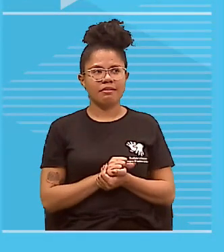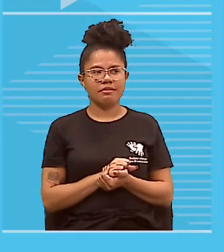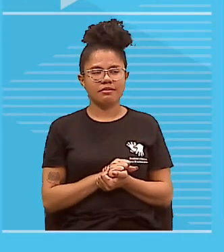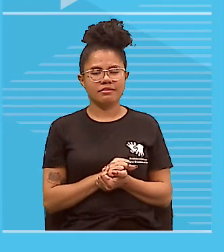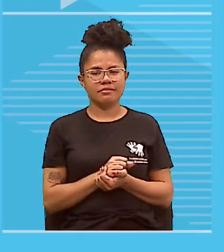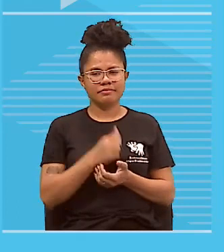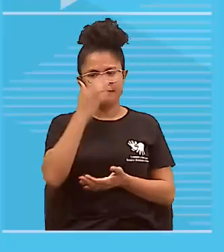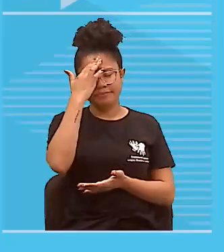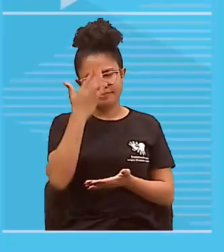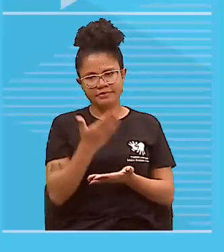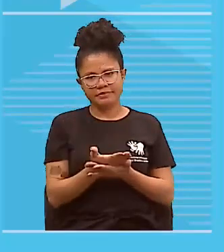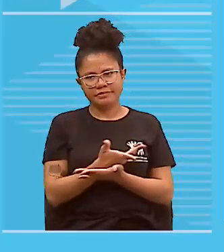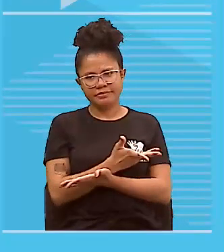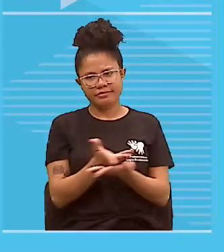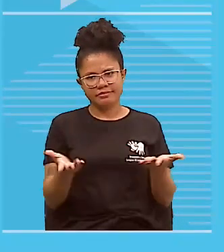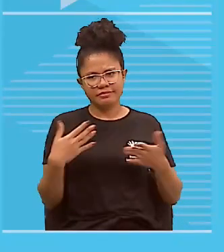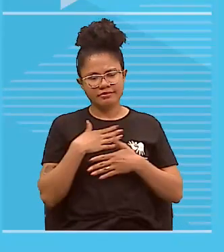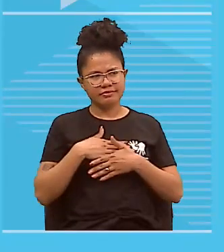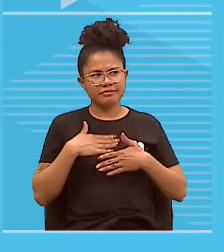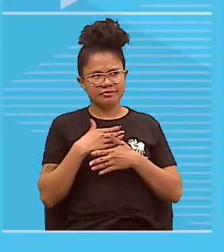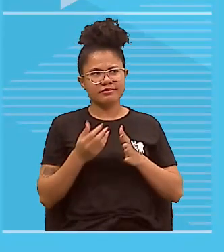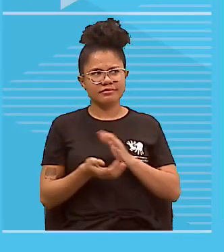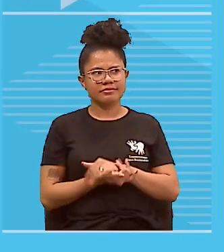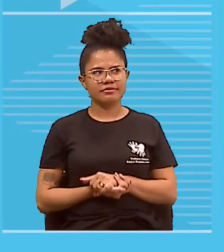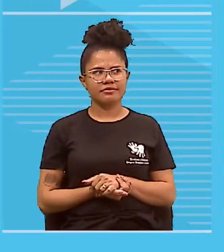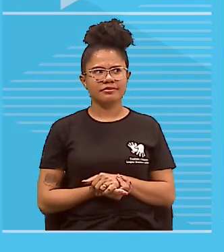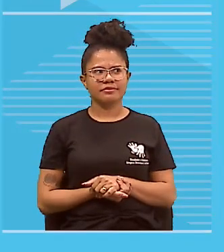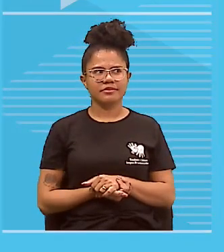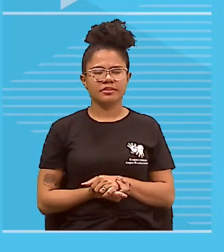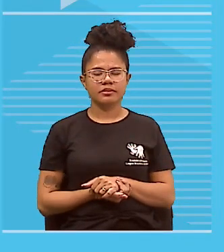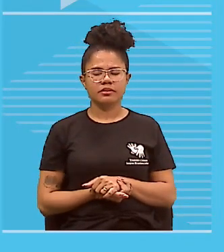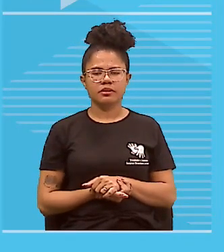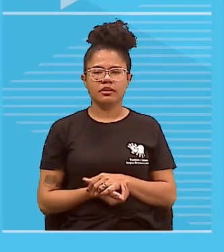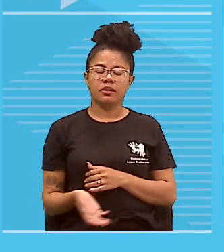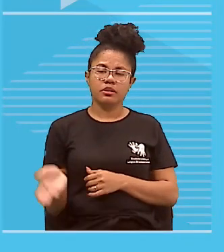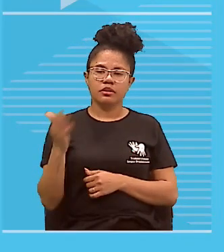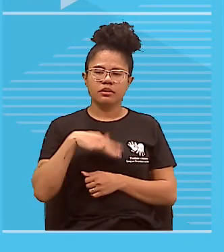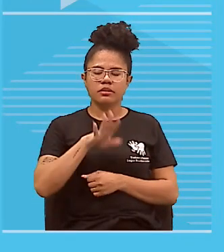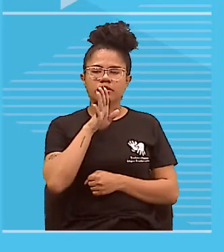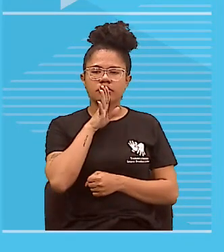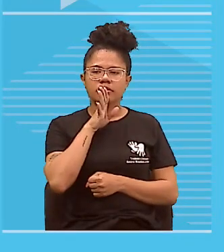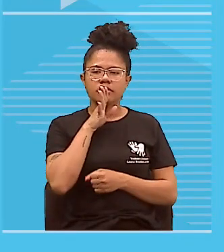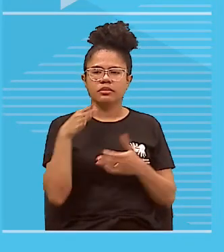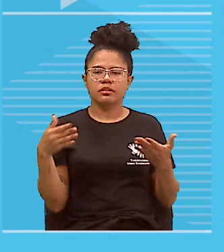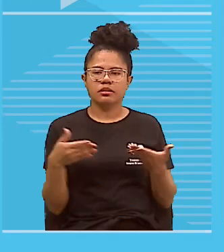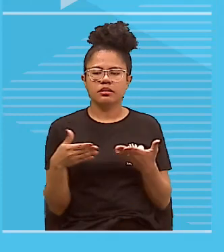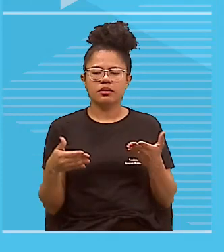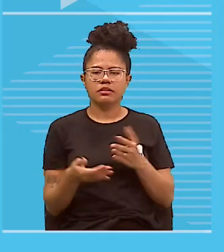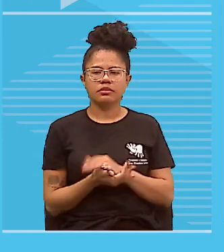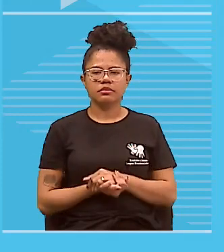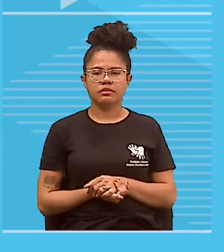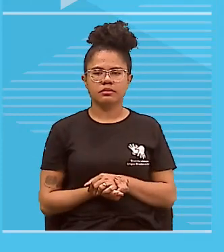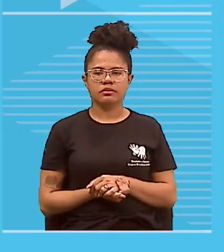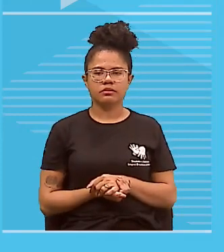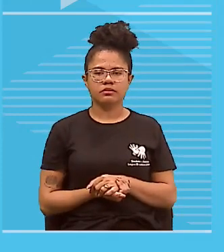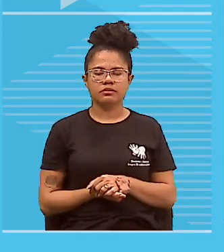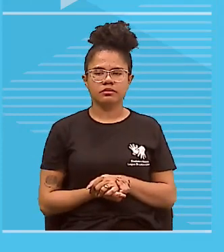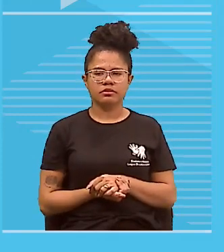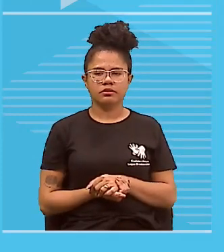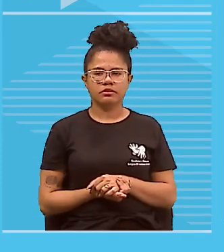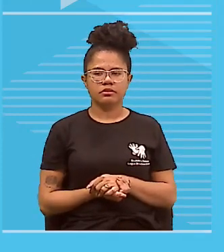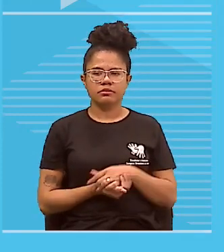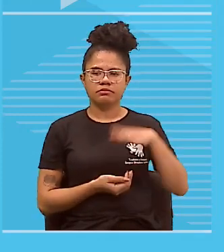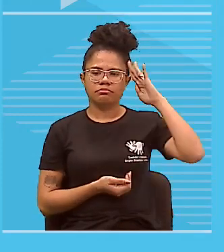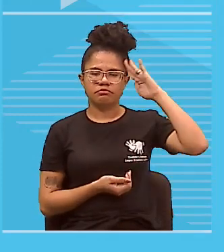todo mundo tenha compreendido aqui a primeira parte, né? Vamos conhecer aqui alguns dos principais